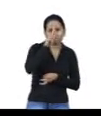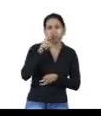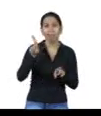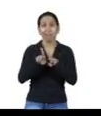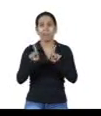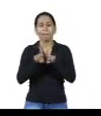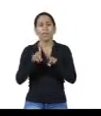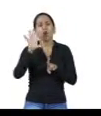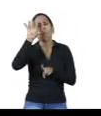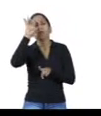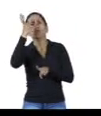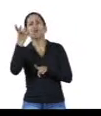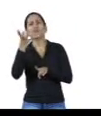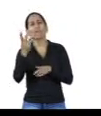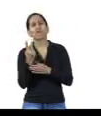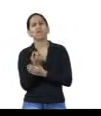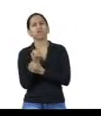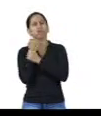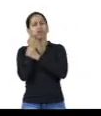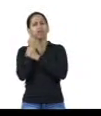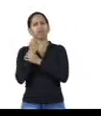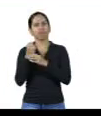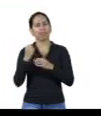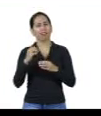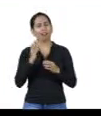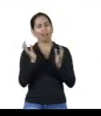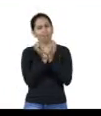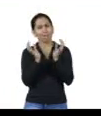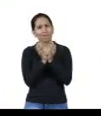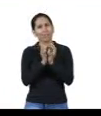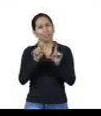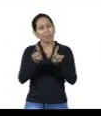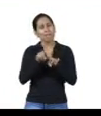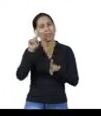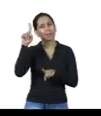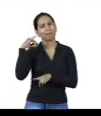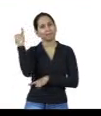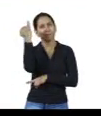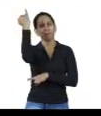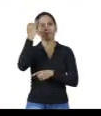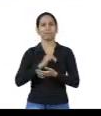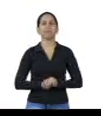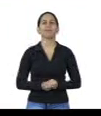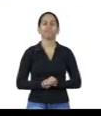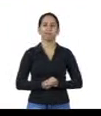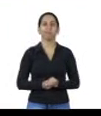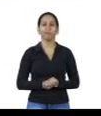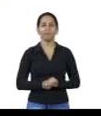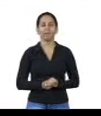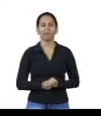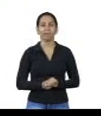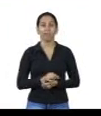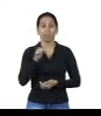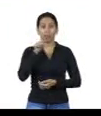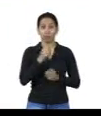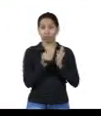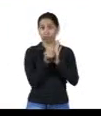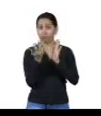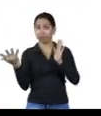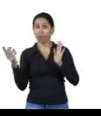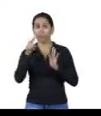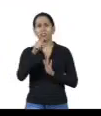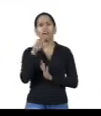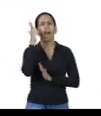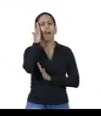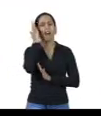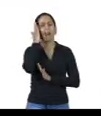medidas necessárias para proteger toda a equipe. É o que a gente vai ver hoje. Nesse episódio, você vai entender